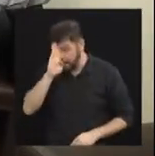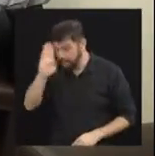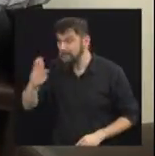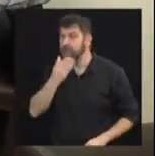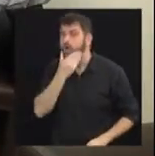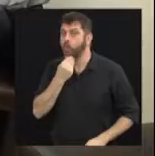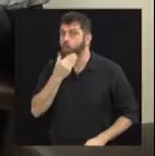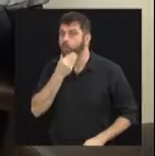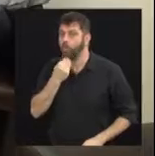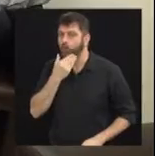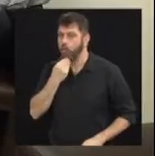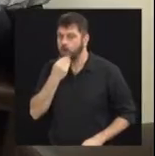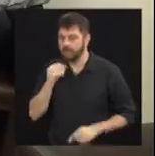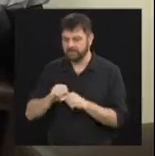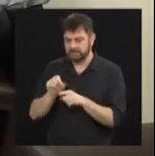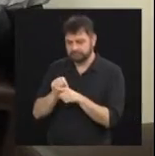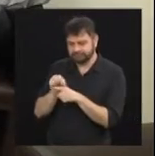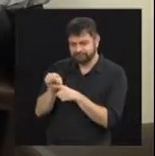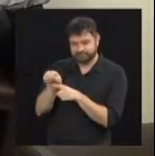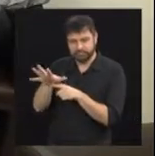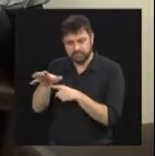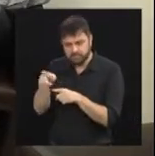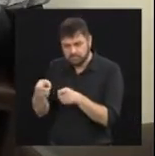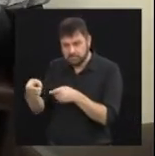homem. Que afeta mais a